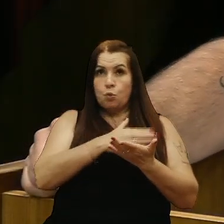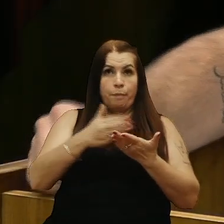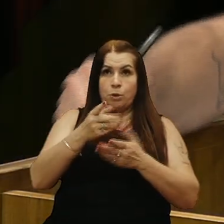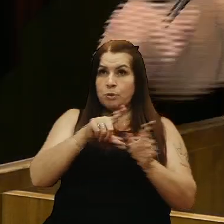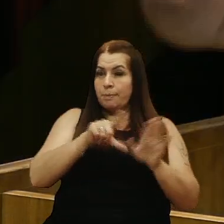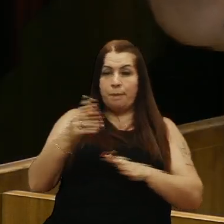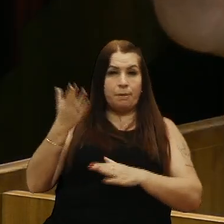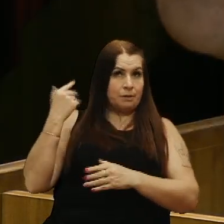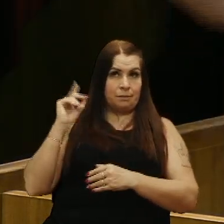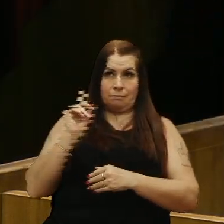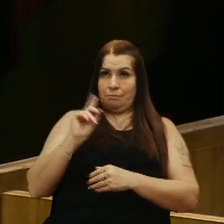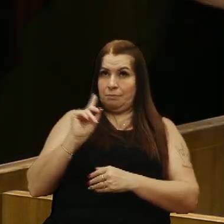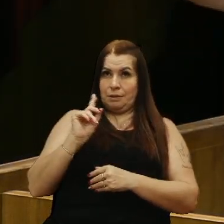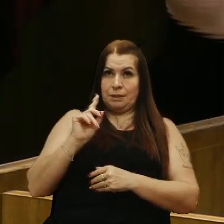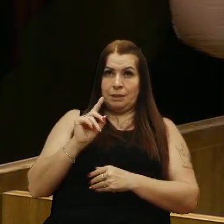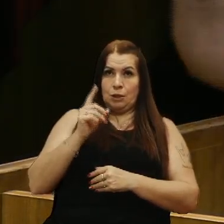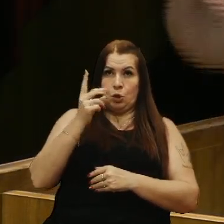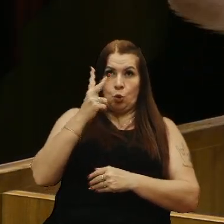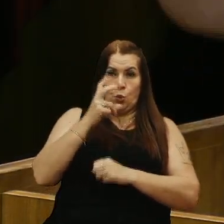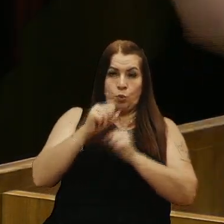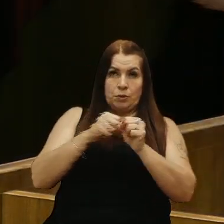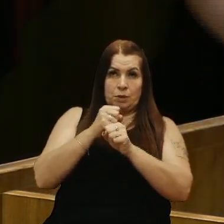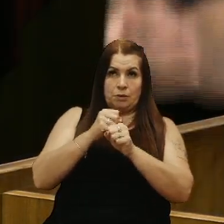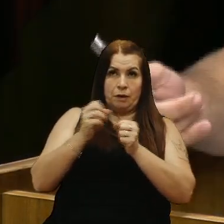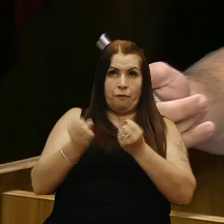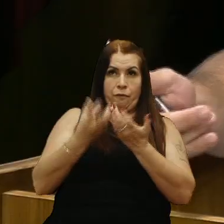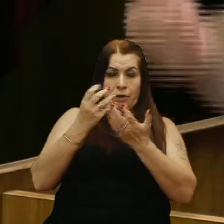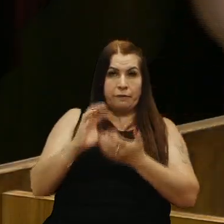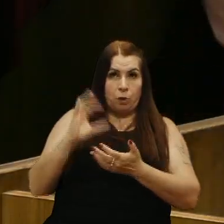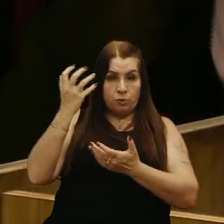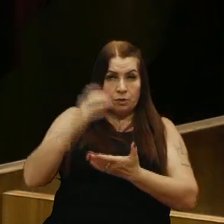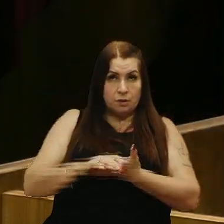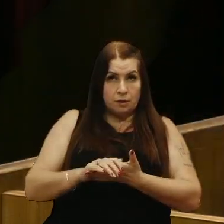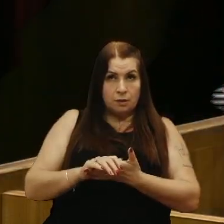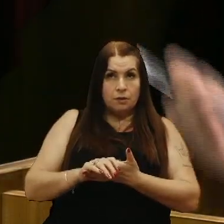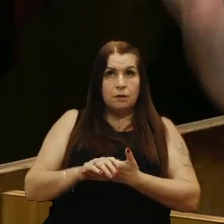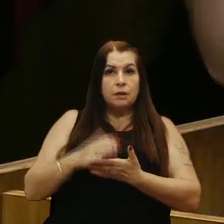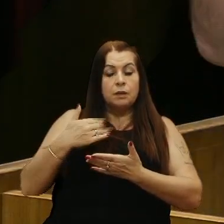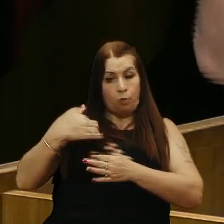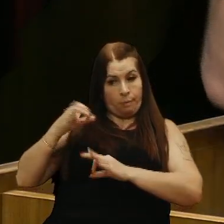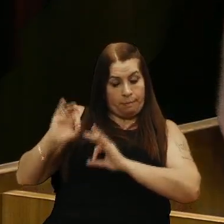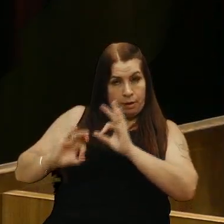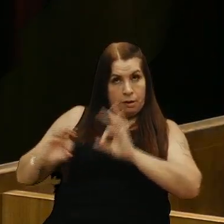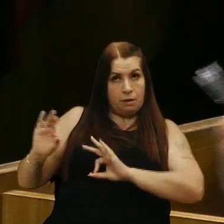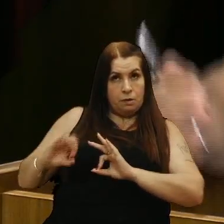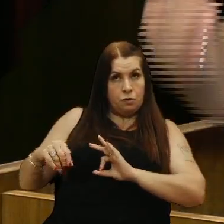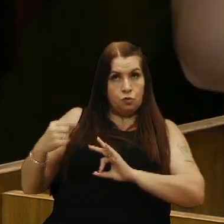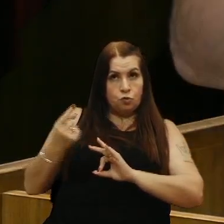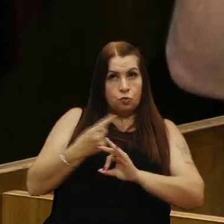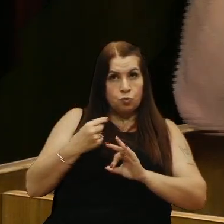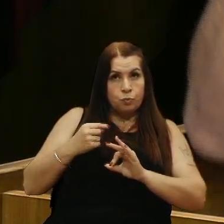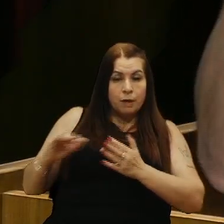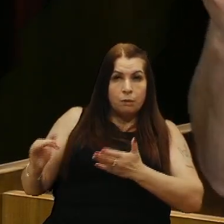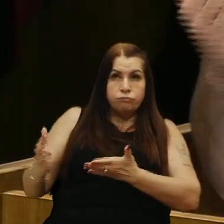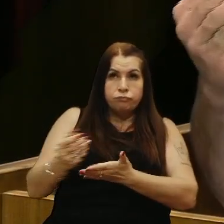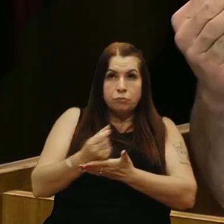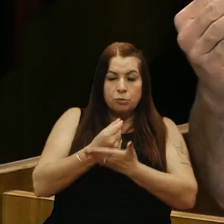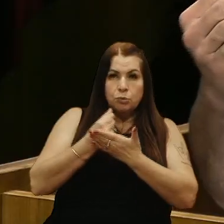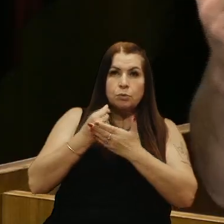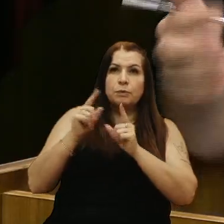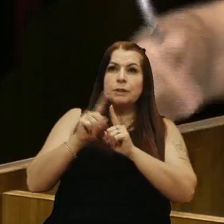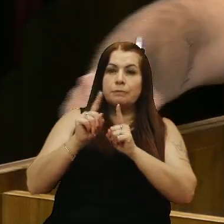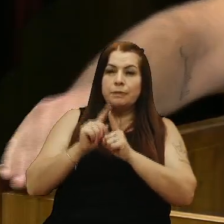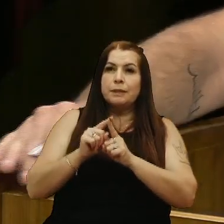semana passada. Já faz 2 anos que eu sei que a festa vai acontecer. Então eu me planejo para captar recurso e para